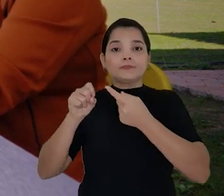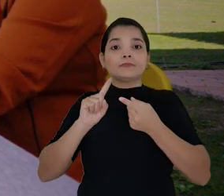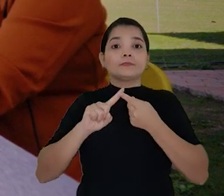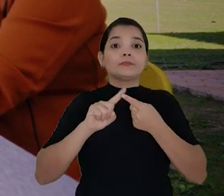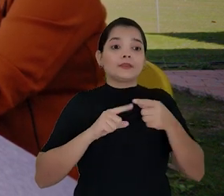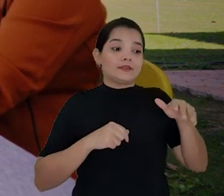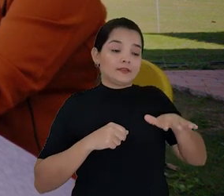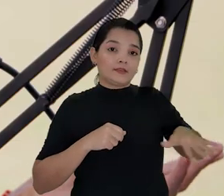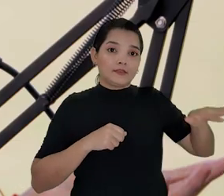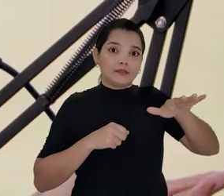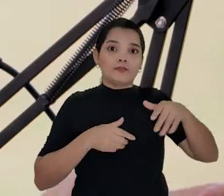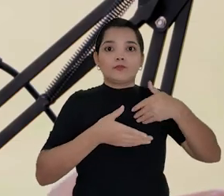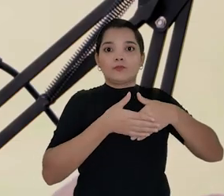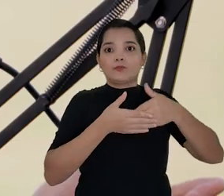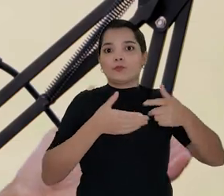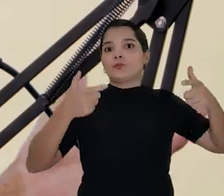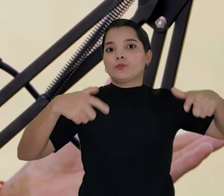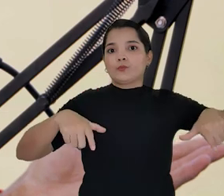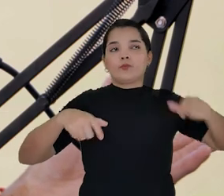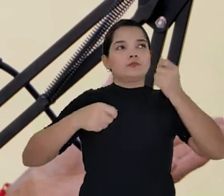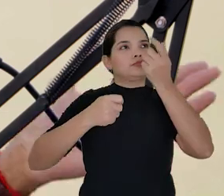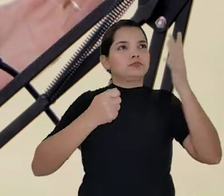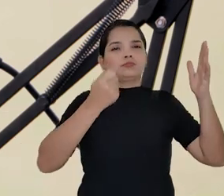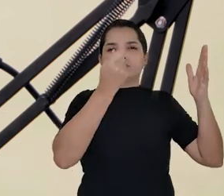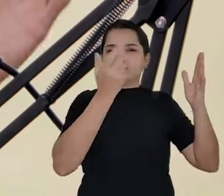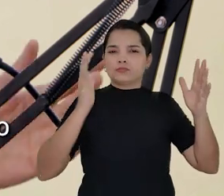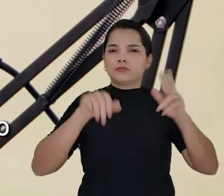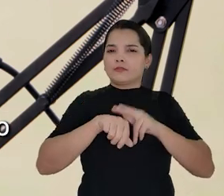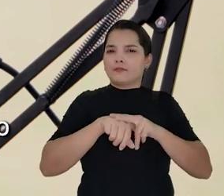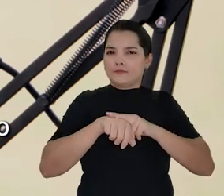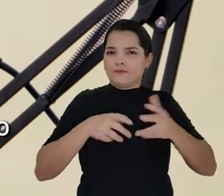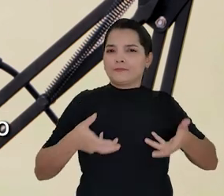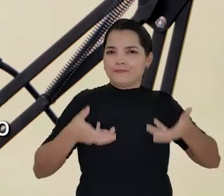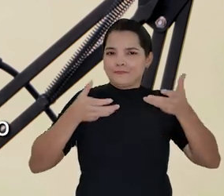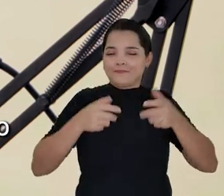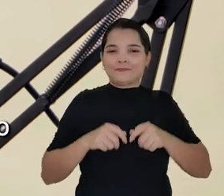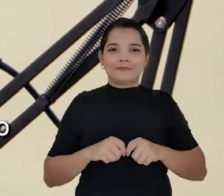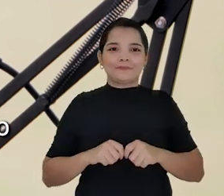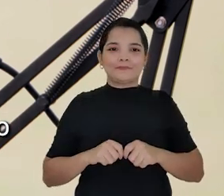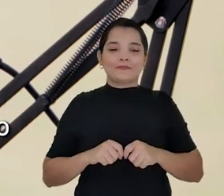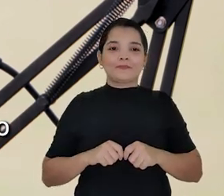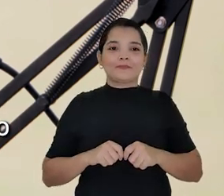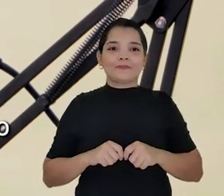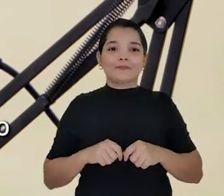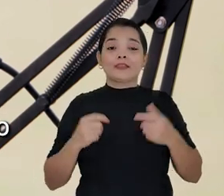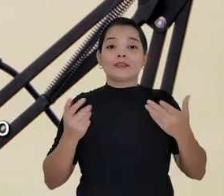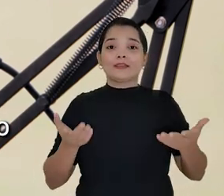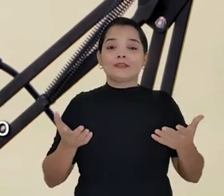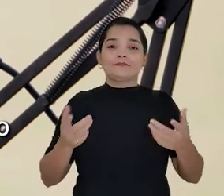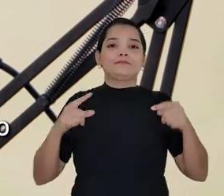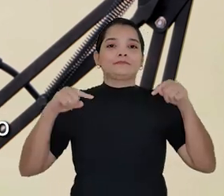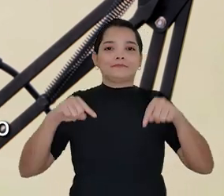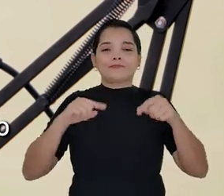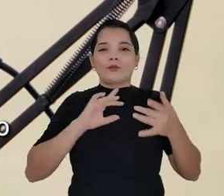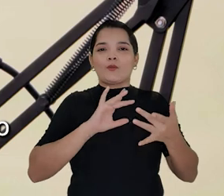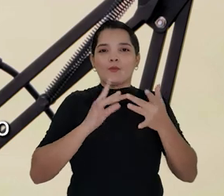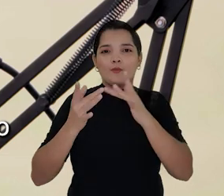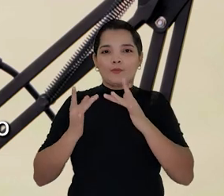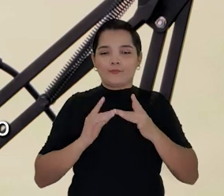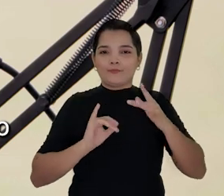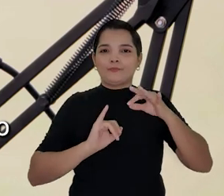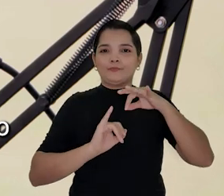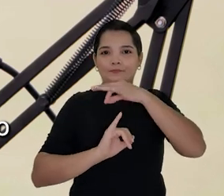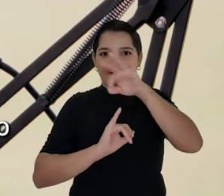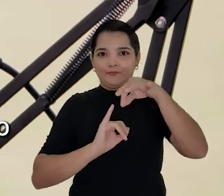bem ao fundo também um campo de futebol bem verde com muitas árvores atrás também bem o conexões